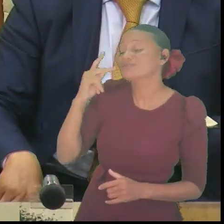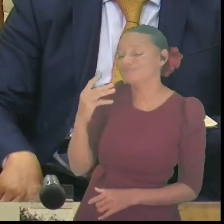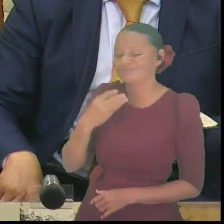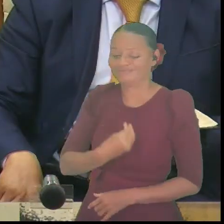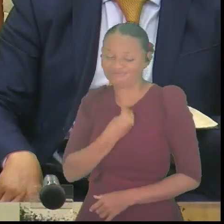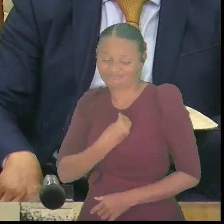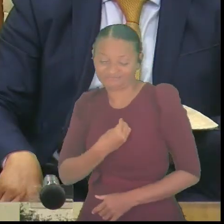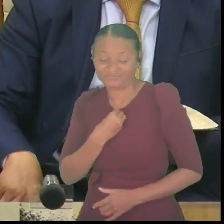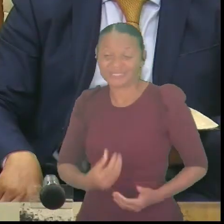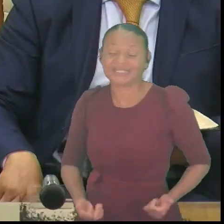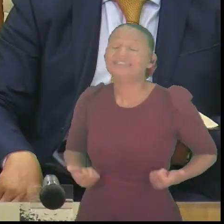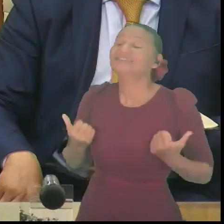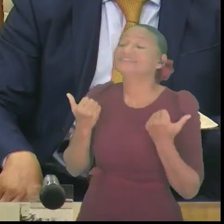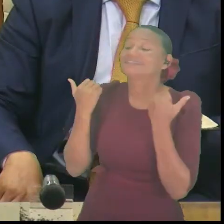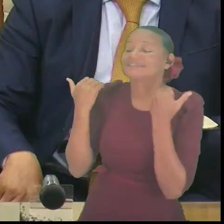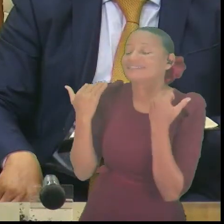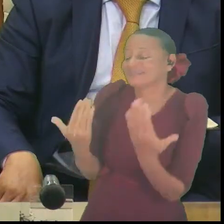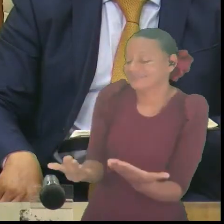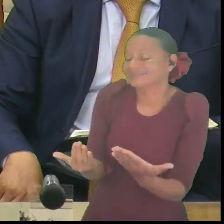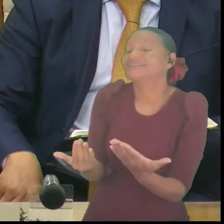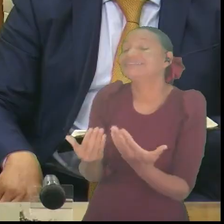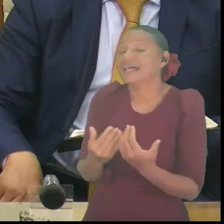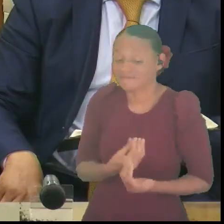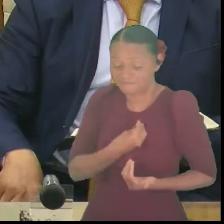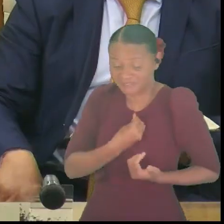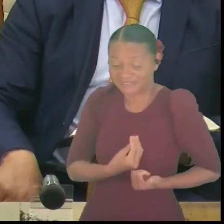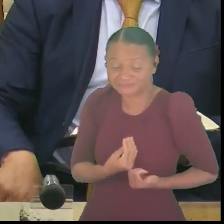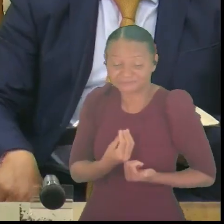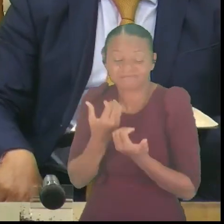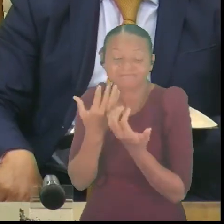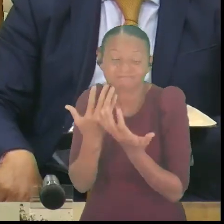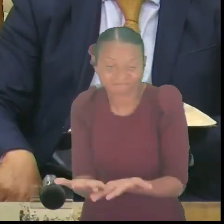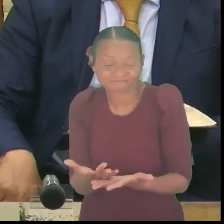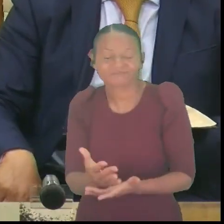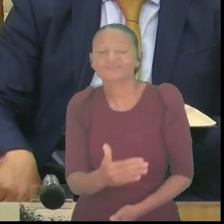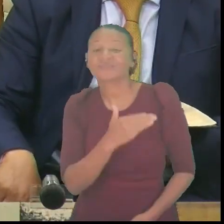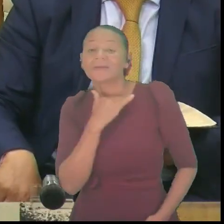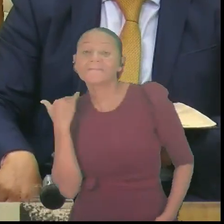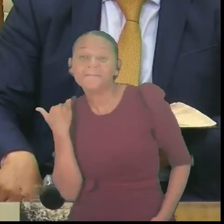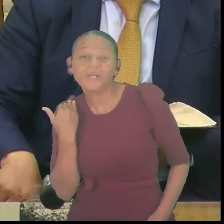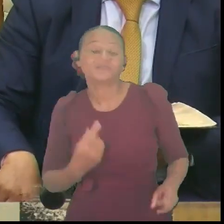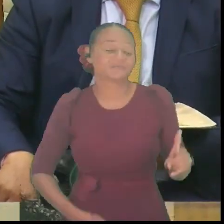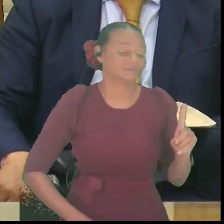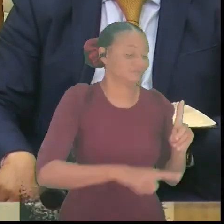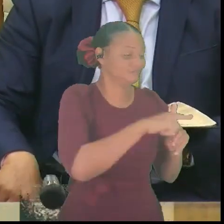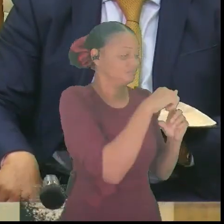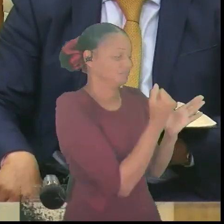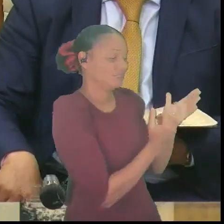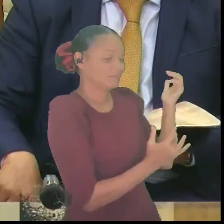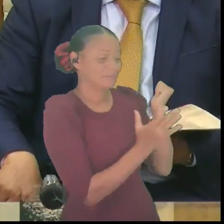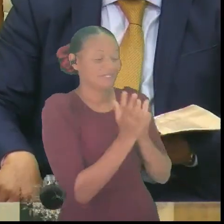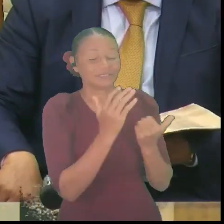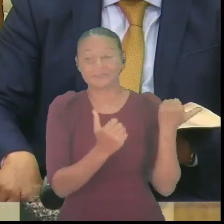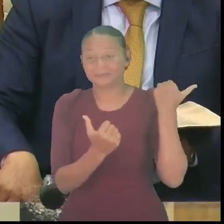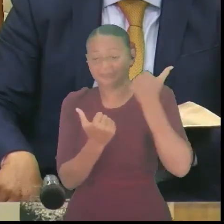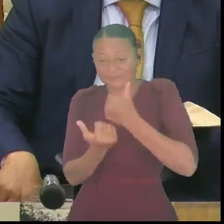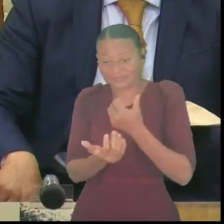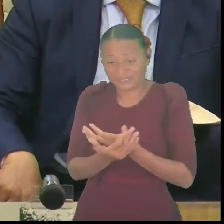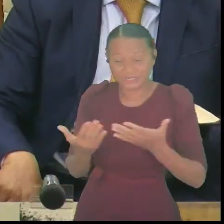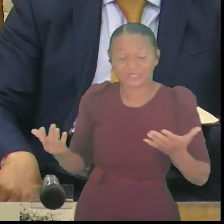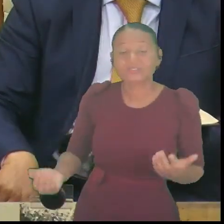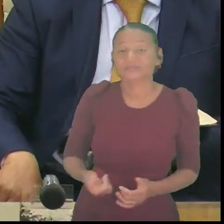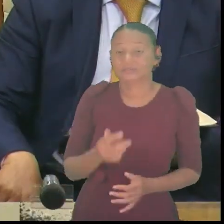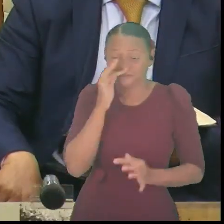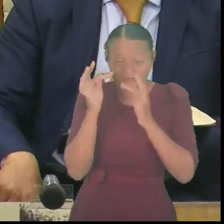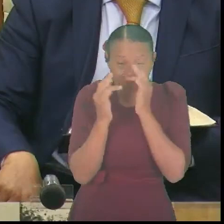sendo entregue no lugar da nossa vida, naquilo que chamamos de morte vicária ou morte substitutiva. No jardim do Éden,